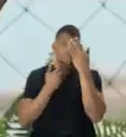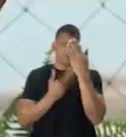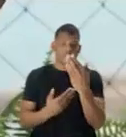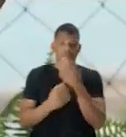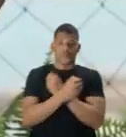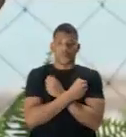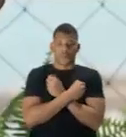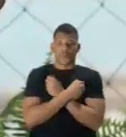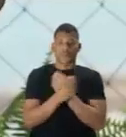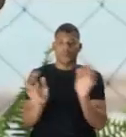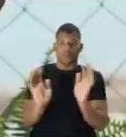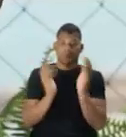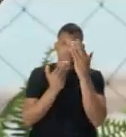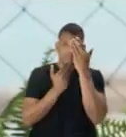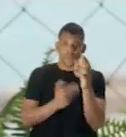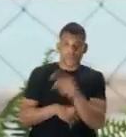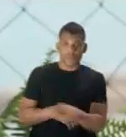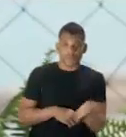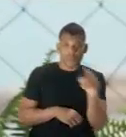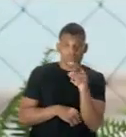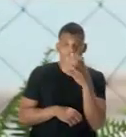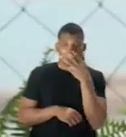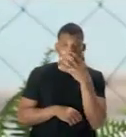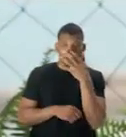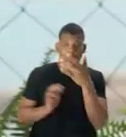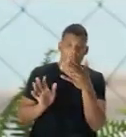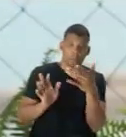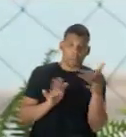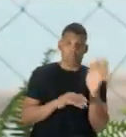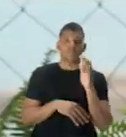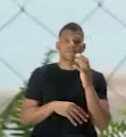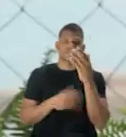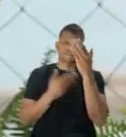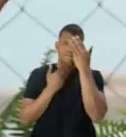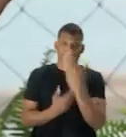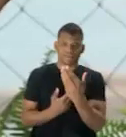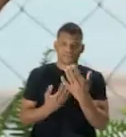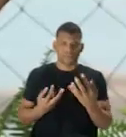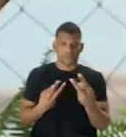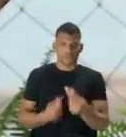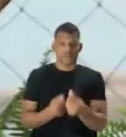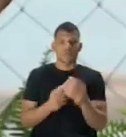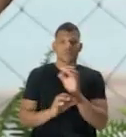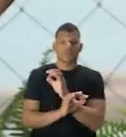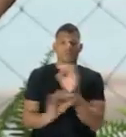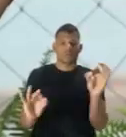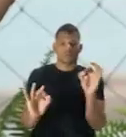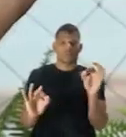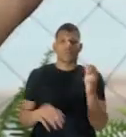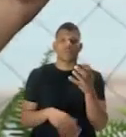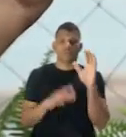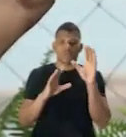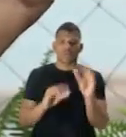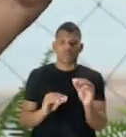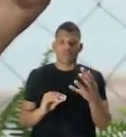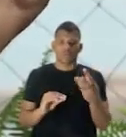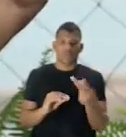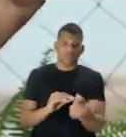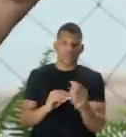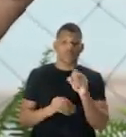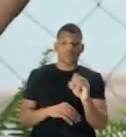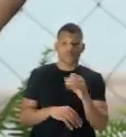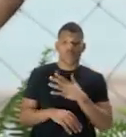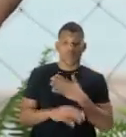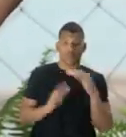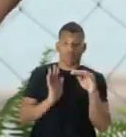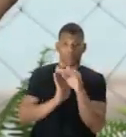oportunidade. Muito obrigado a vocês pela honrosa audiência. Tenham todos uma excelente noite. Se você gostou desse